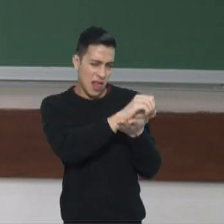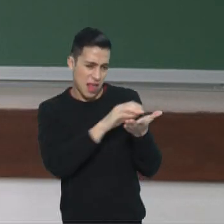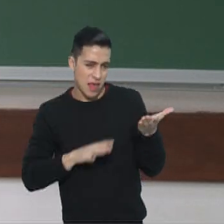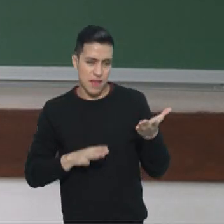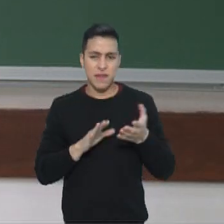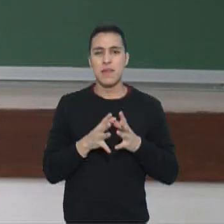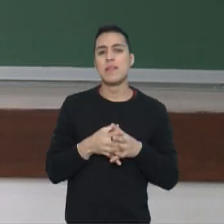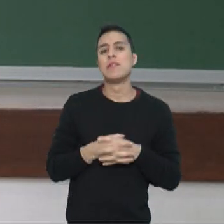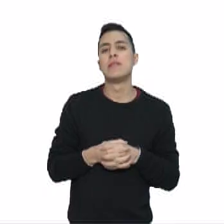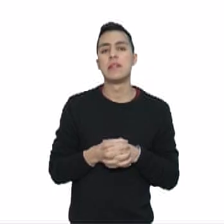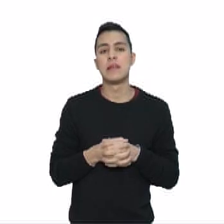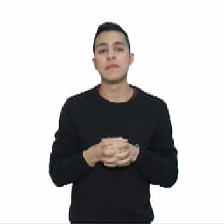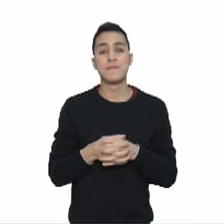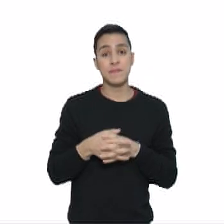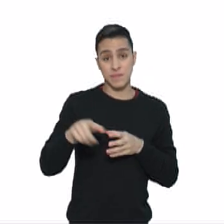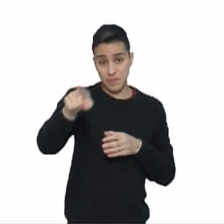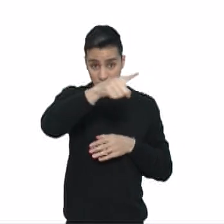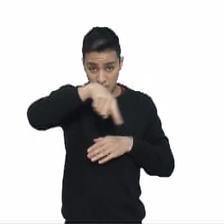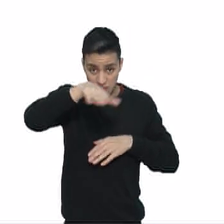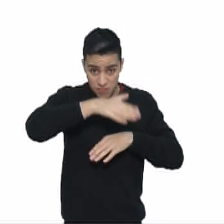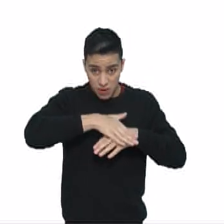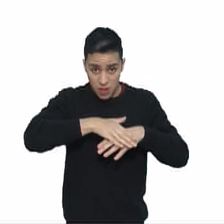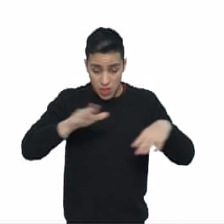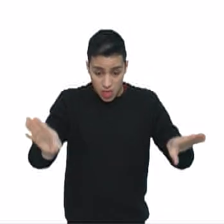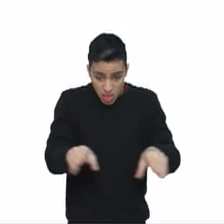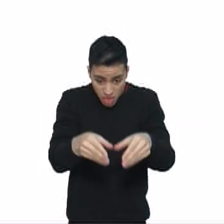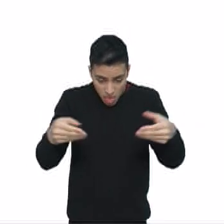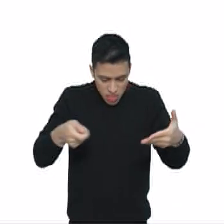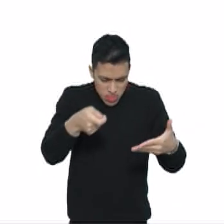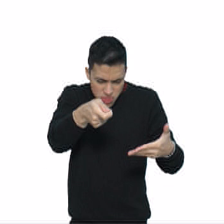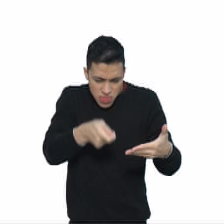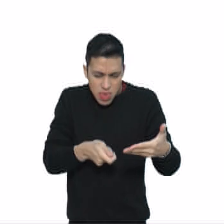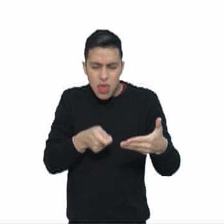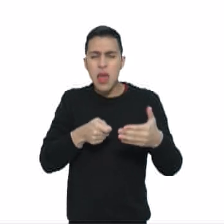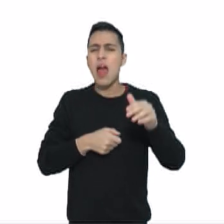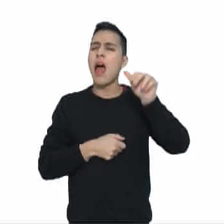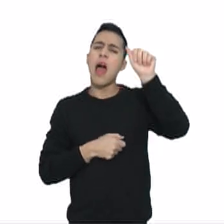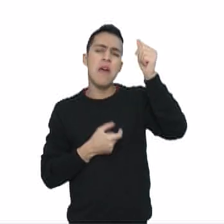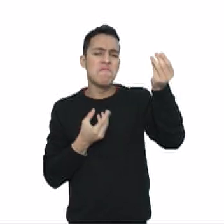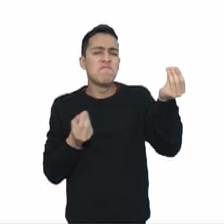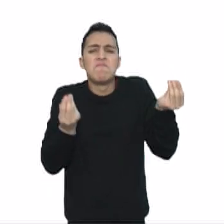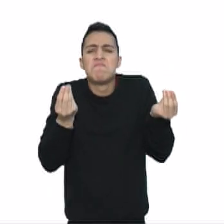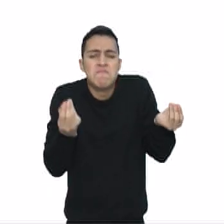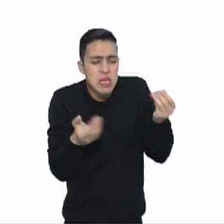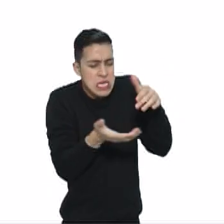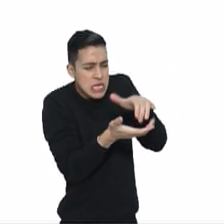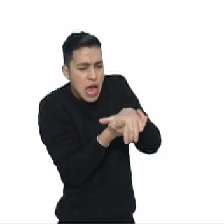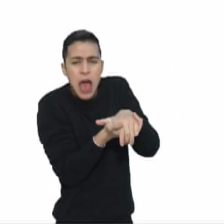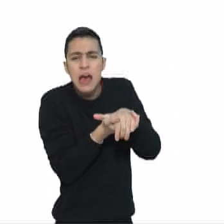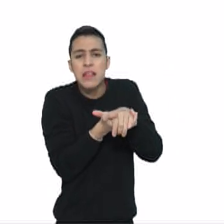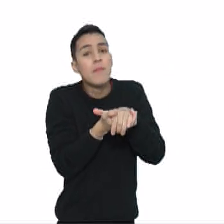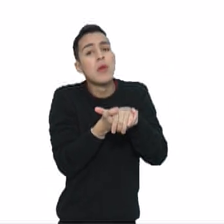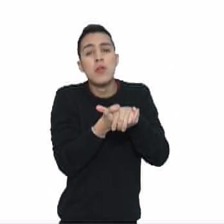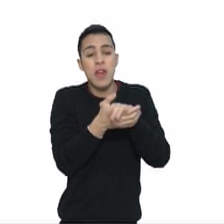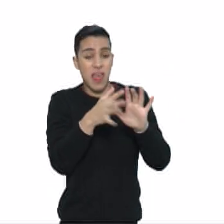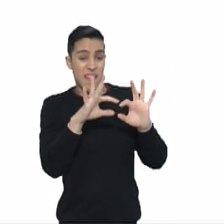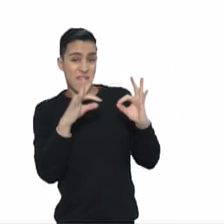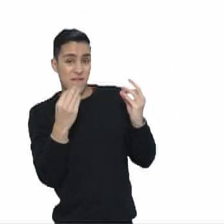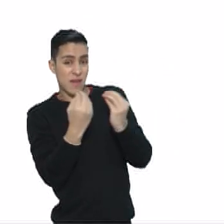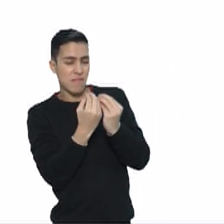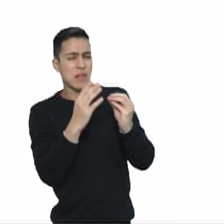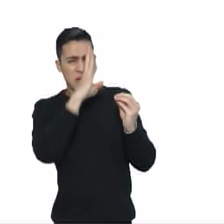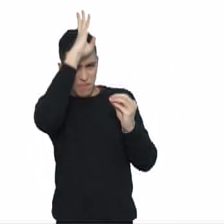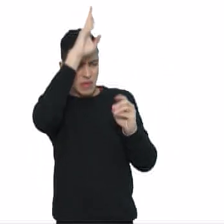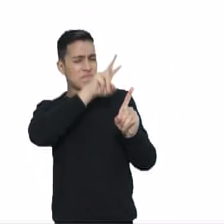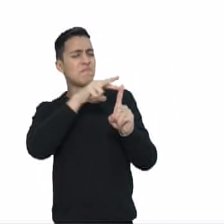pessoal. Escreva em seu caderno, letra A, como o casamento era visto dentro da família